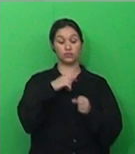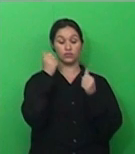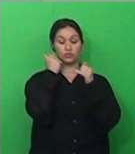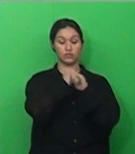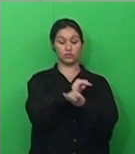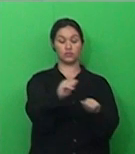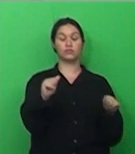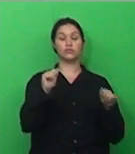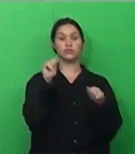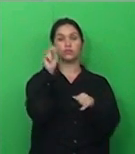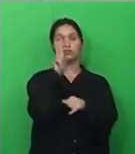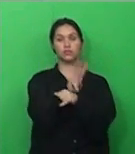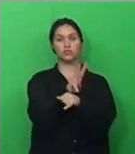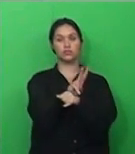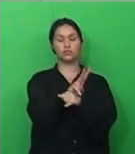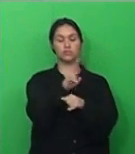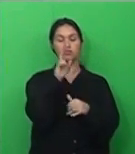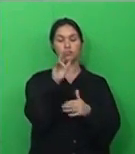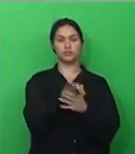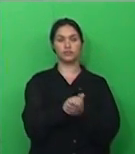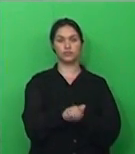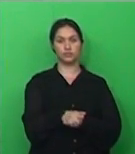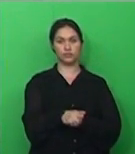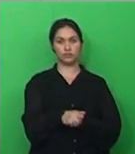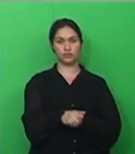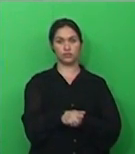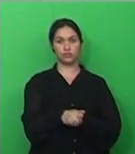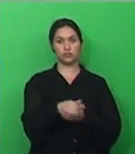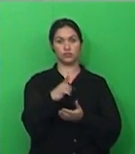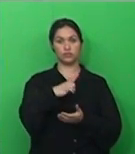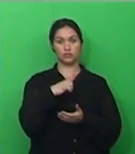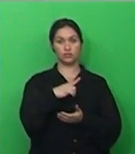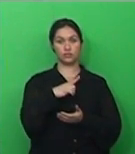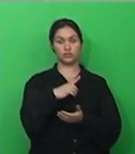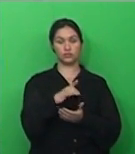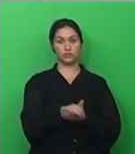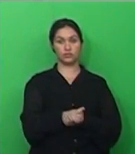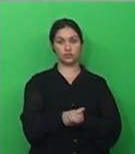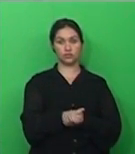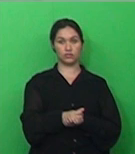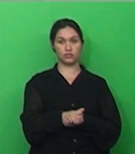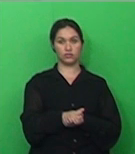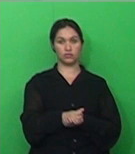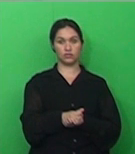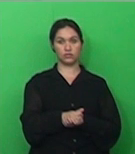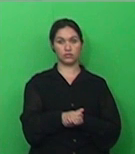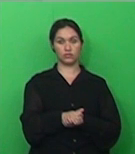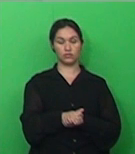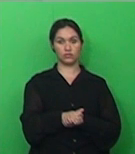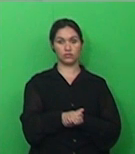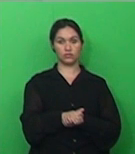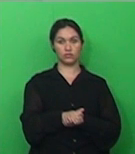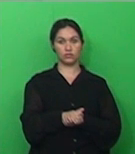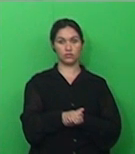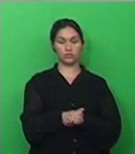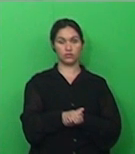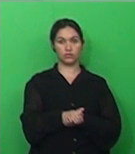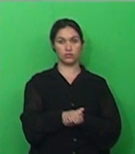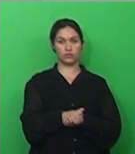rua, pressionando. Se tiver que multar, vamos fazer o quê? Não é o que nós queremos. Sinceramente, a gente não quer